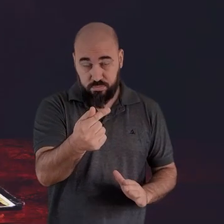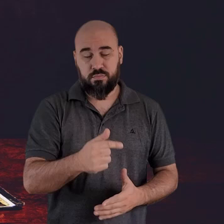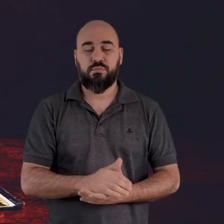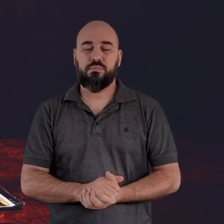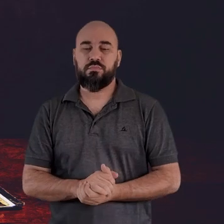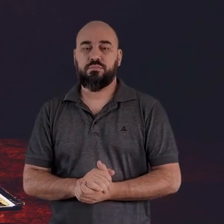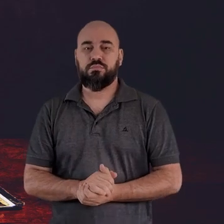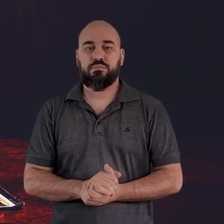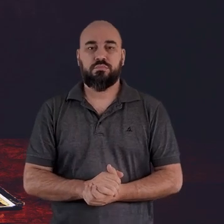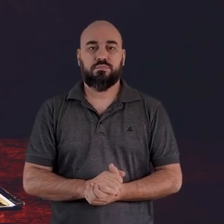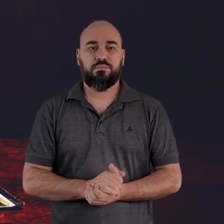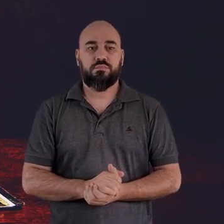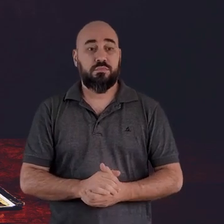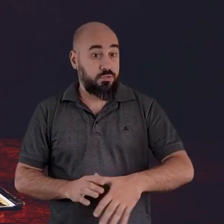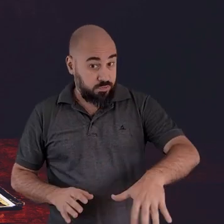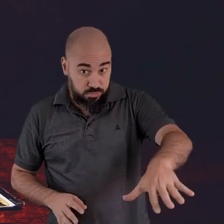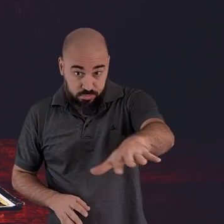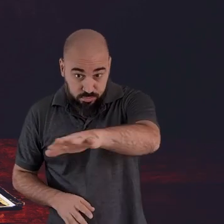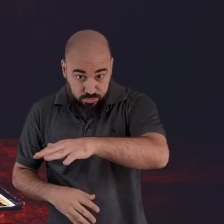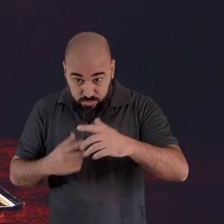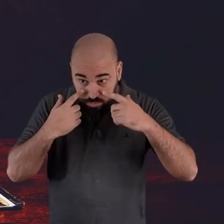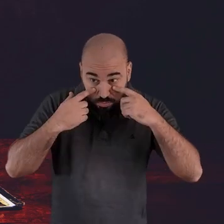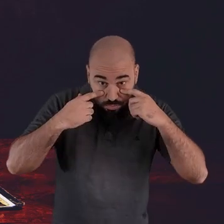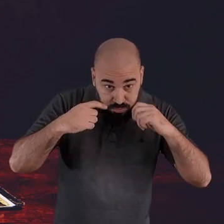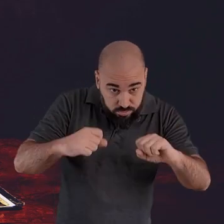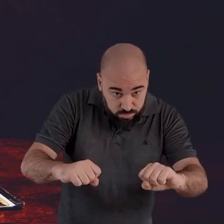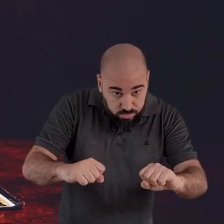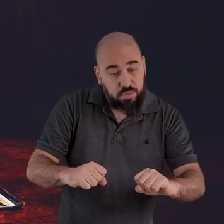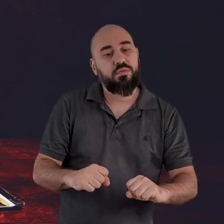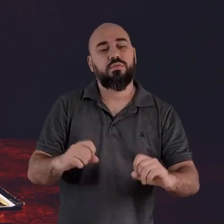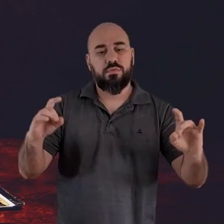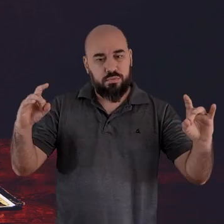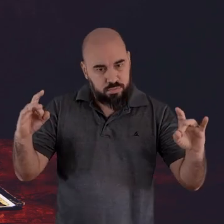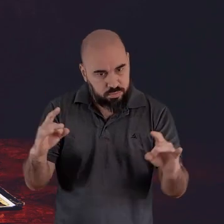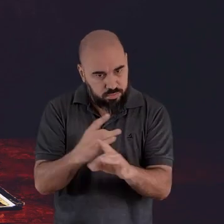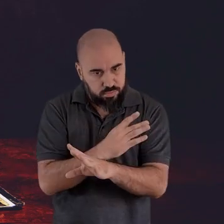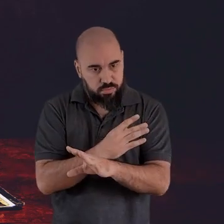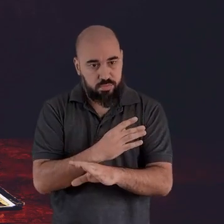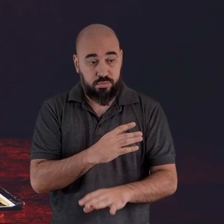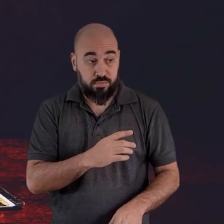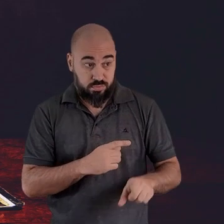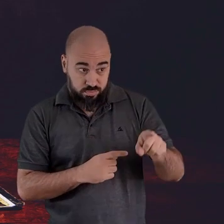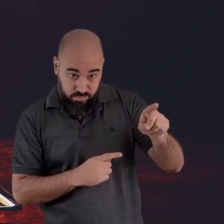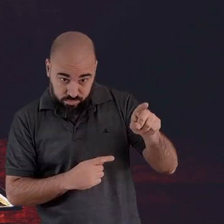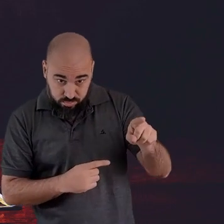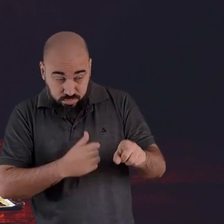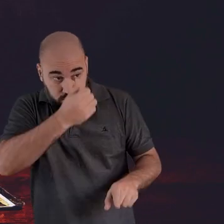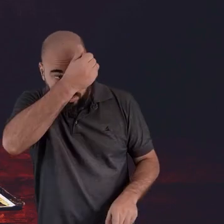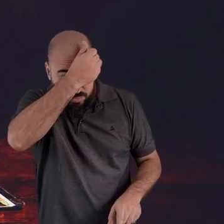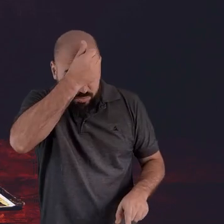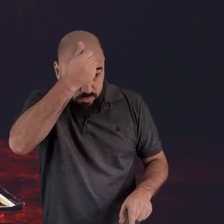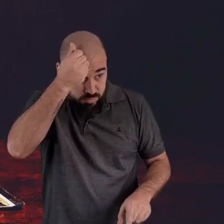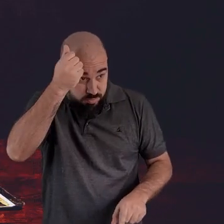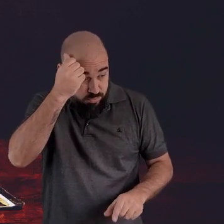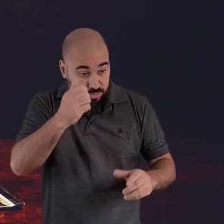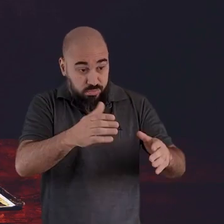então, concluído o testemunho que devem dar, a besta que surge do